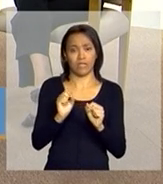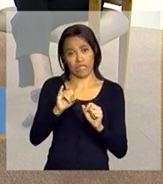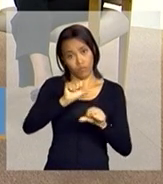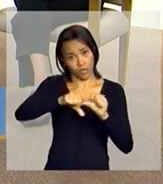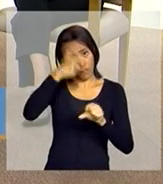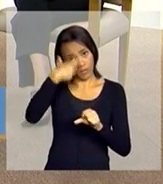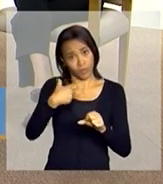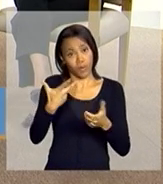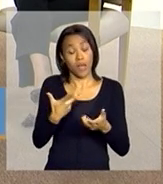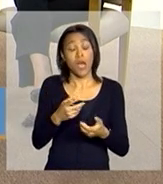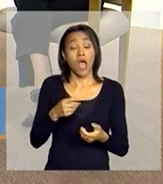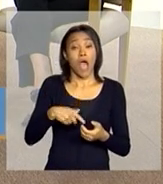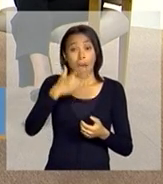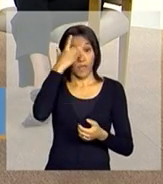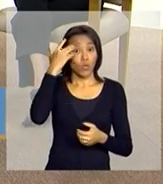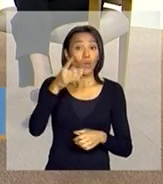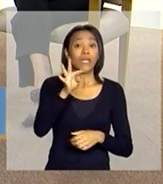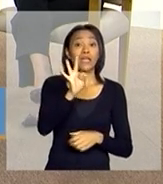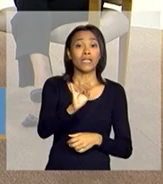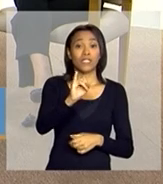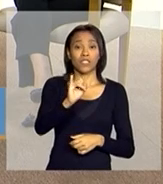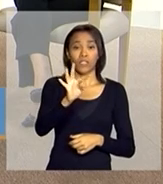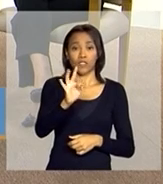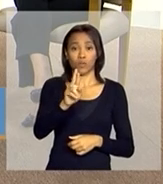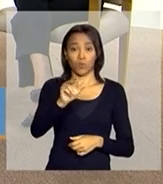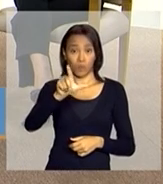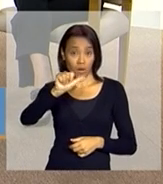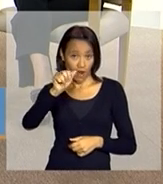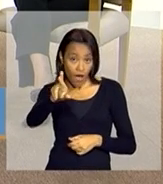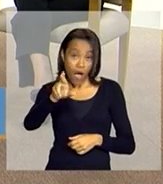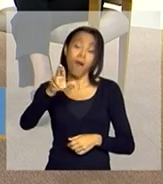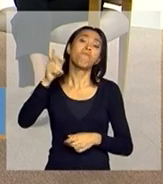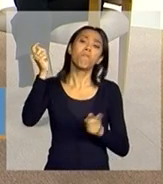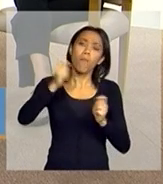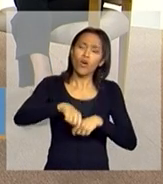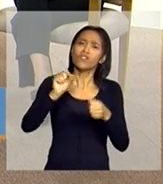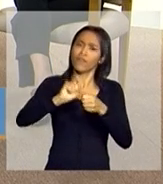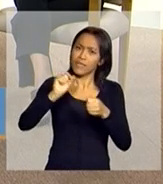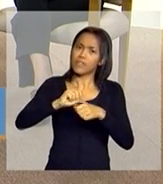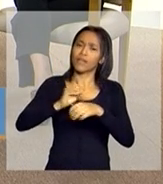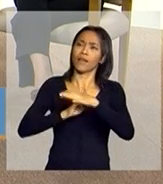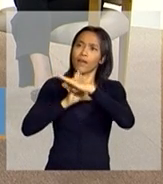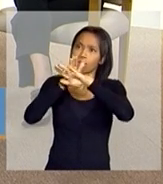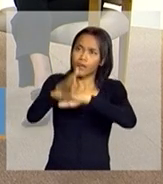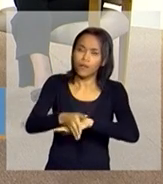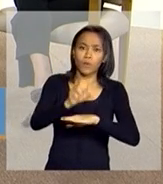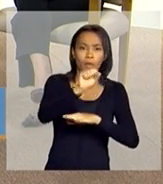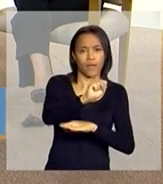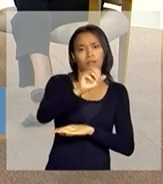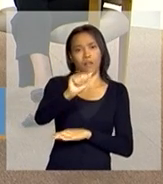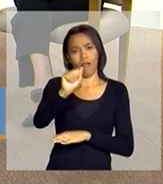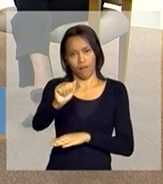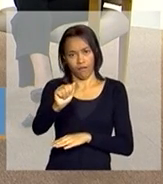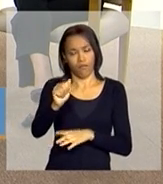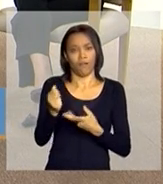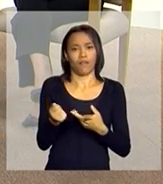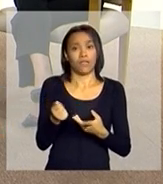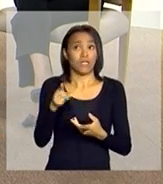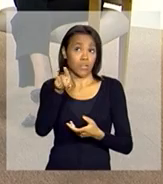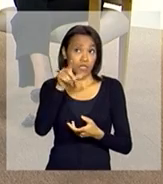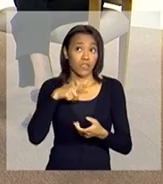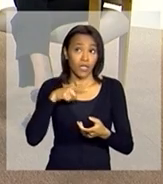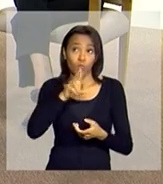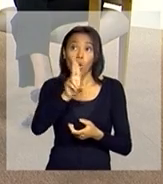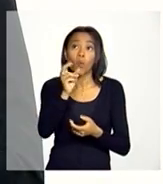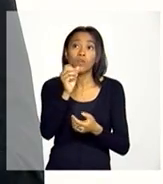administrador titular pode fazer essa esse procedimento a sessão do sistema sa tem uma opção de eh substituir